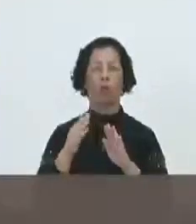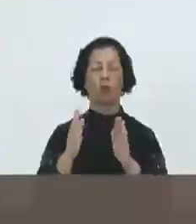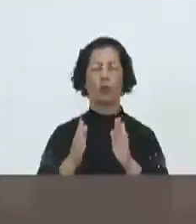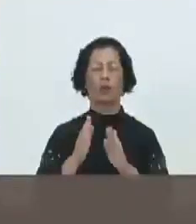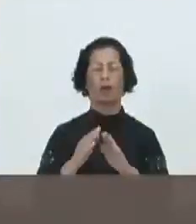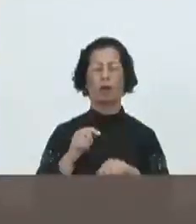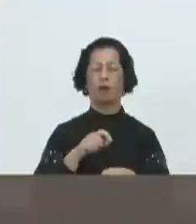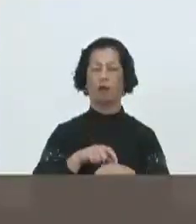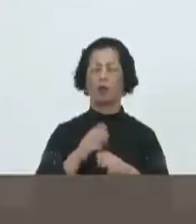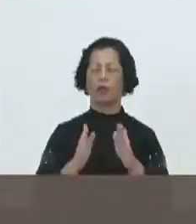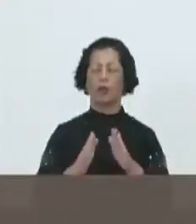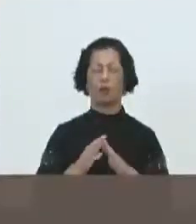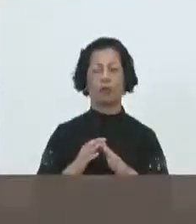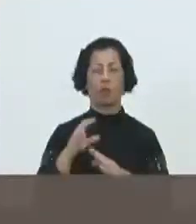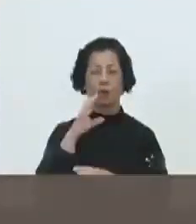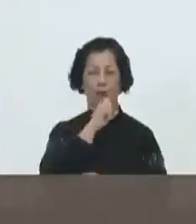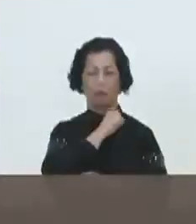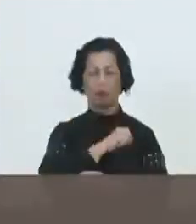só